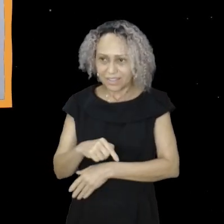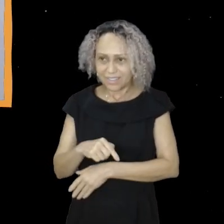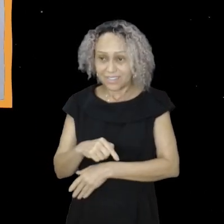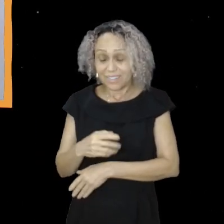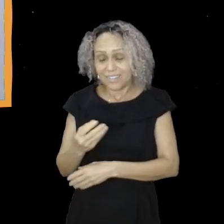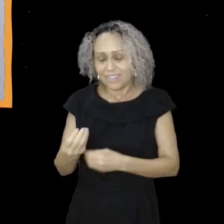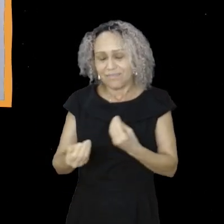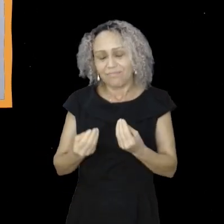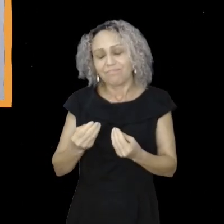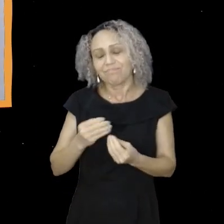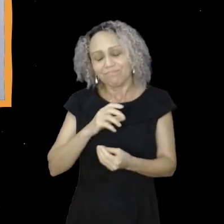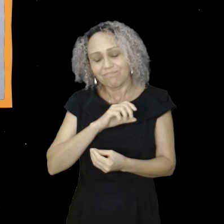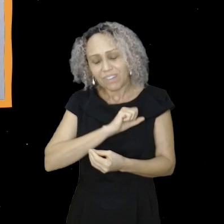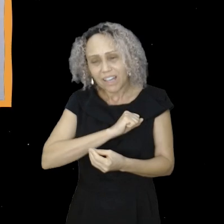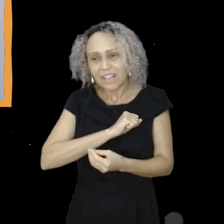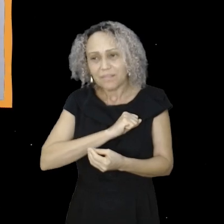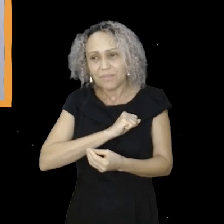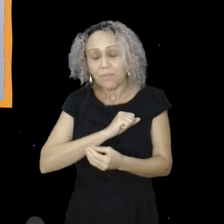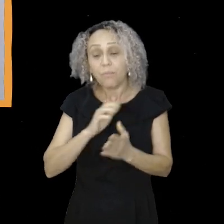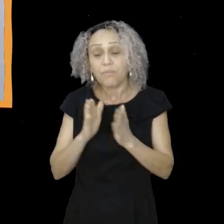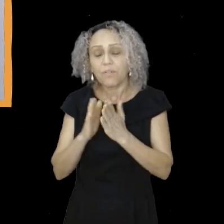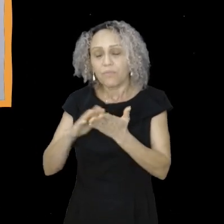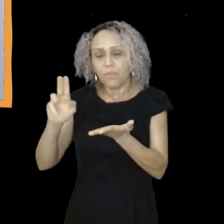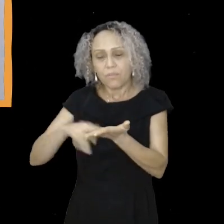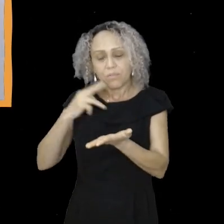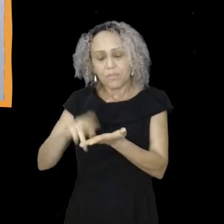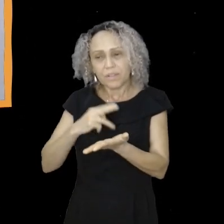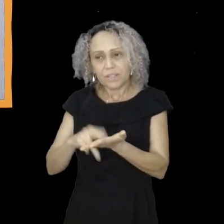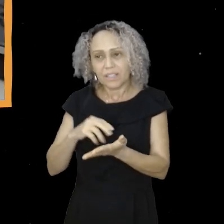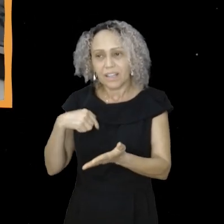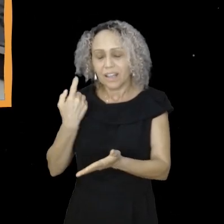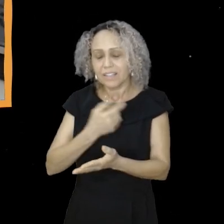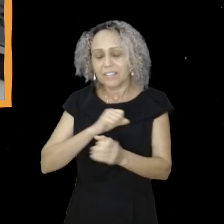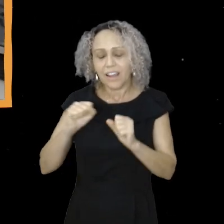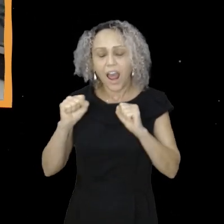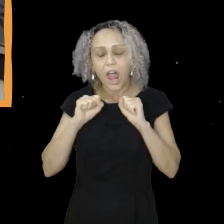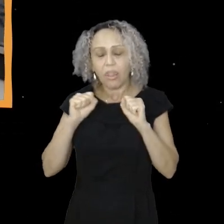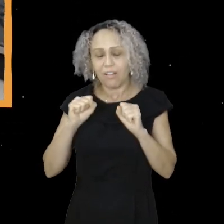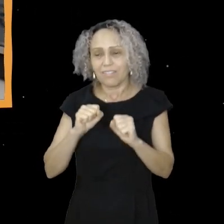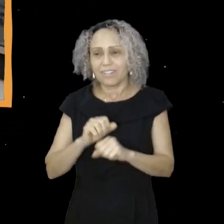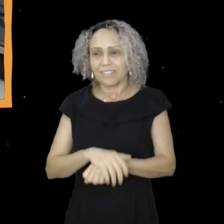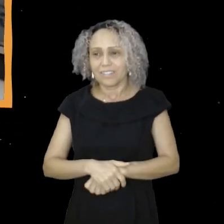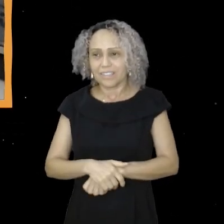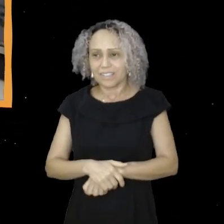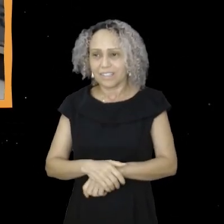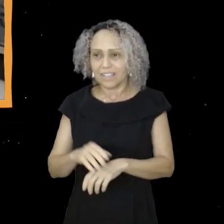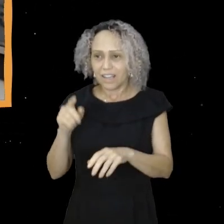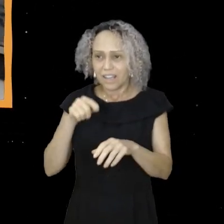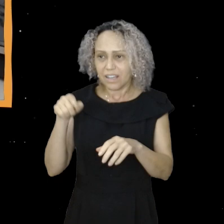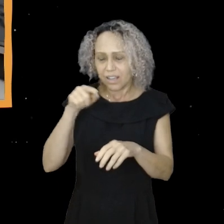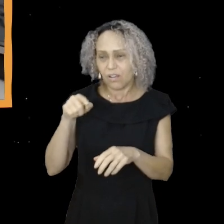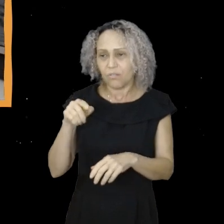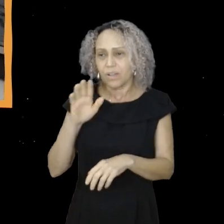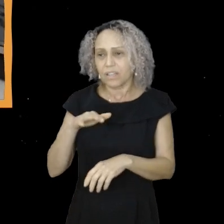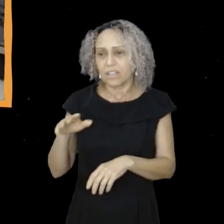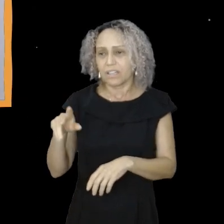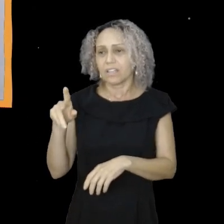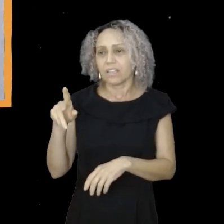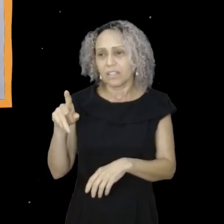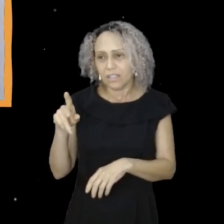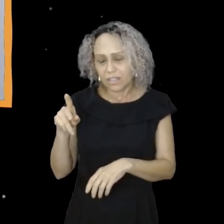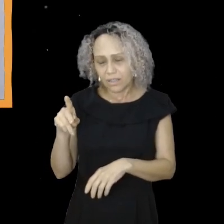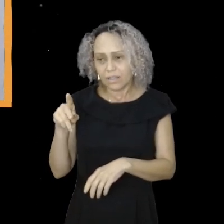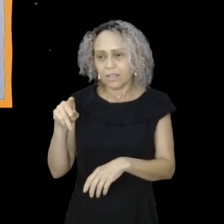E, por favor, continue mandando mensagens. A gente adora as interações. Com certeza. @Crianças Petistas no Instagram e no Facebook.